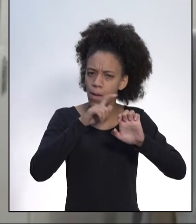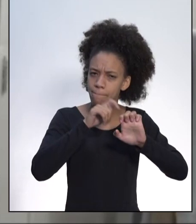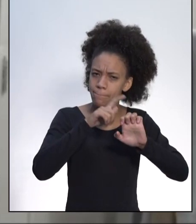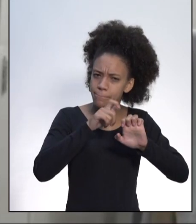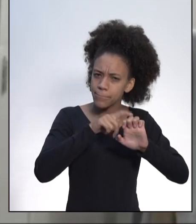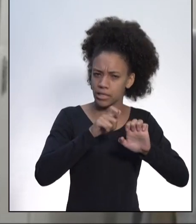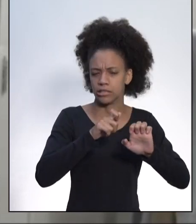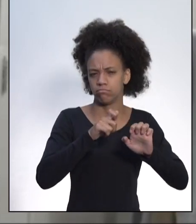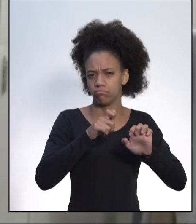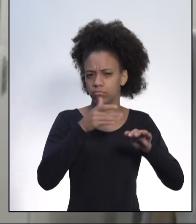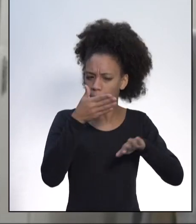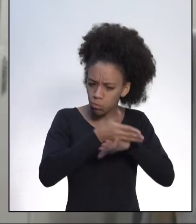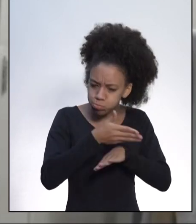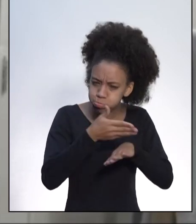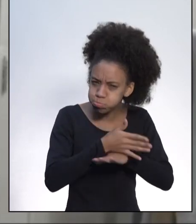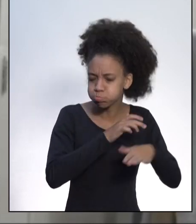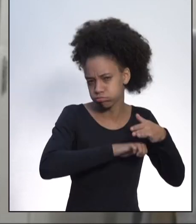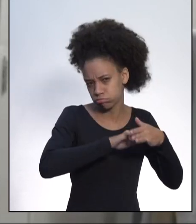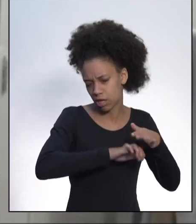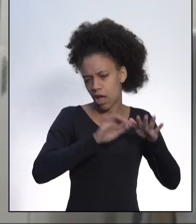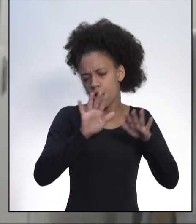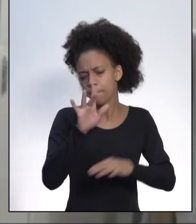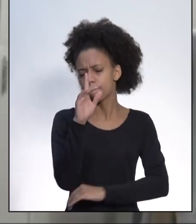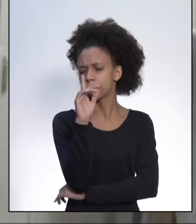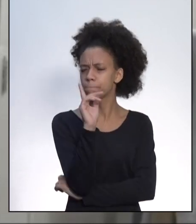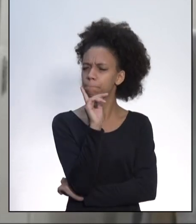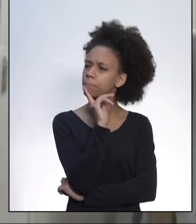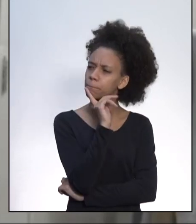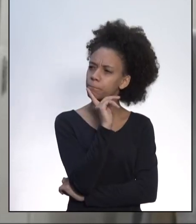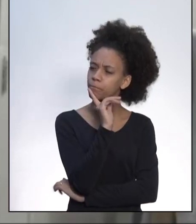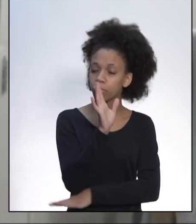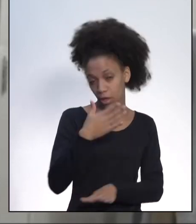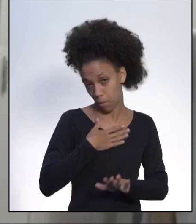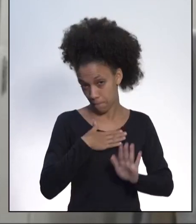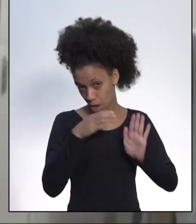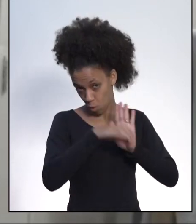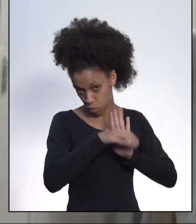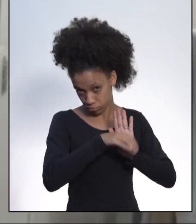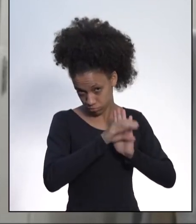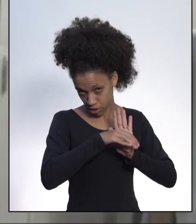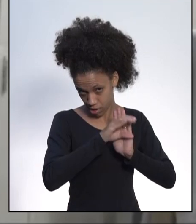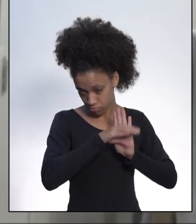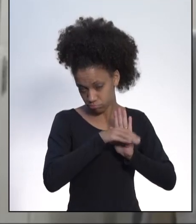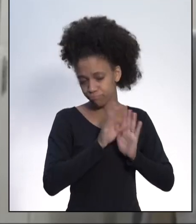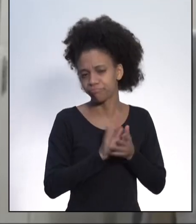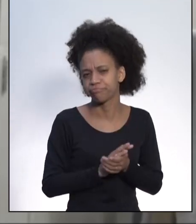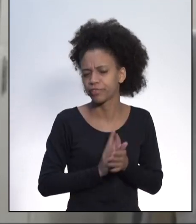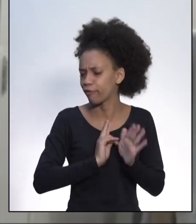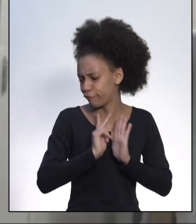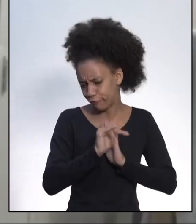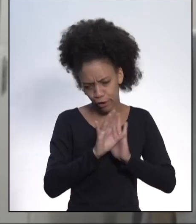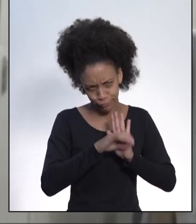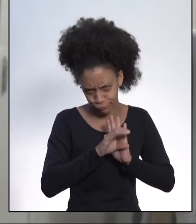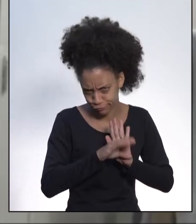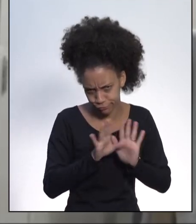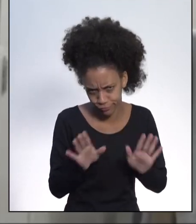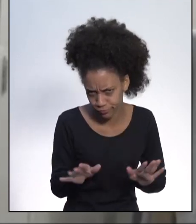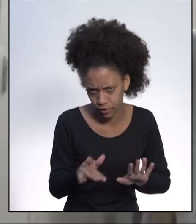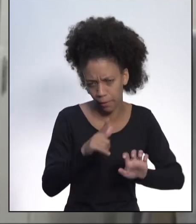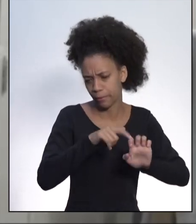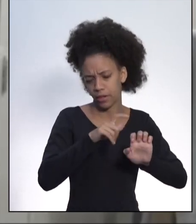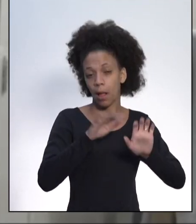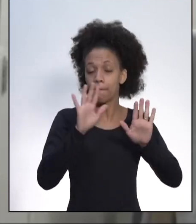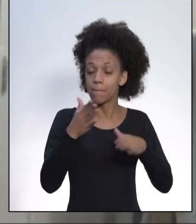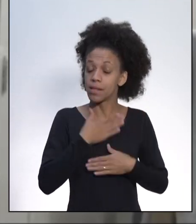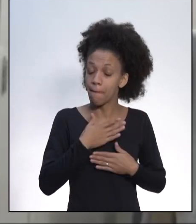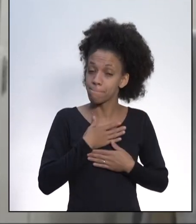que é empreender. Eu tenho um conceito que eu levo para mim, né? Existem diversos conceitos do que é empreendedorismo, mas tem um